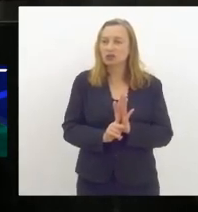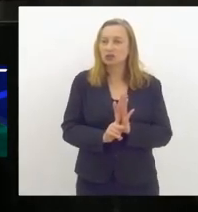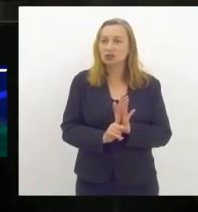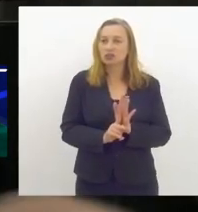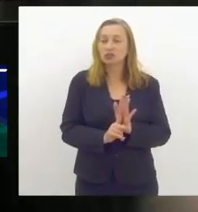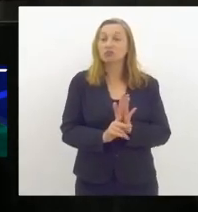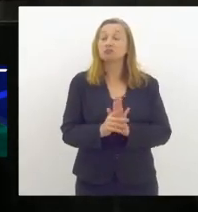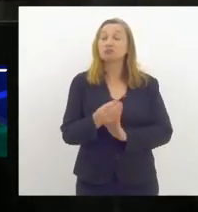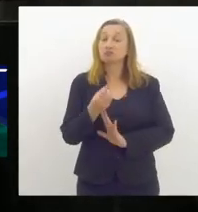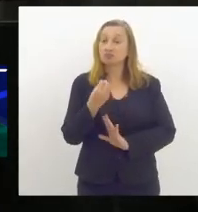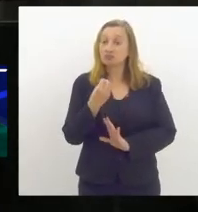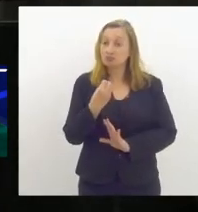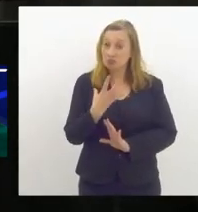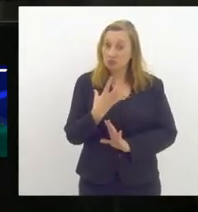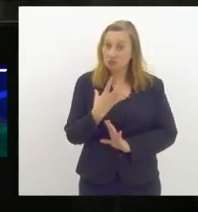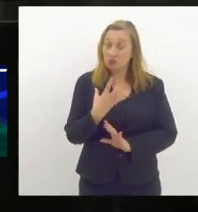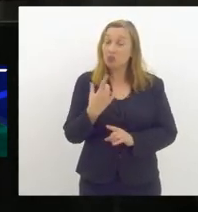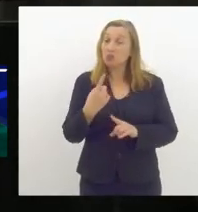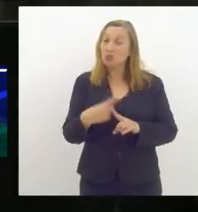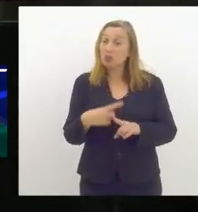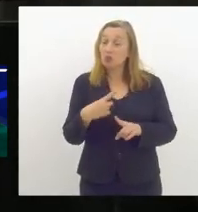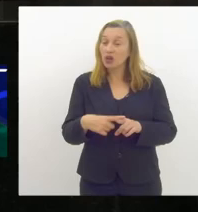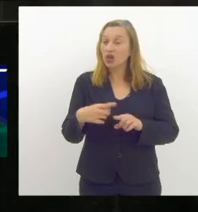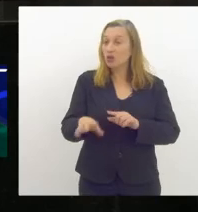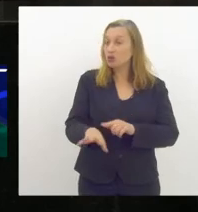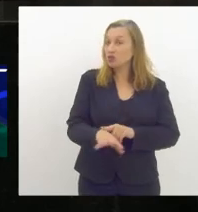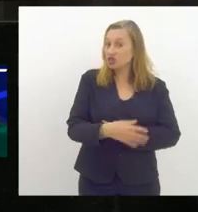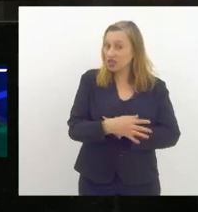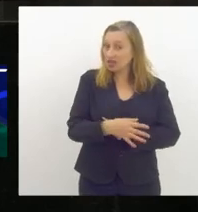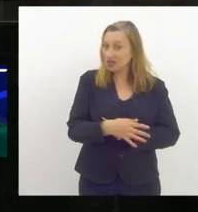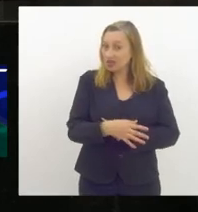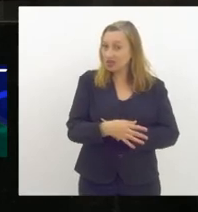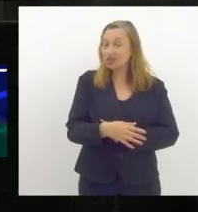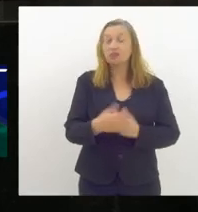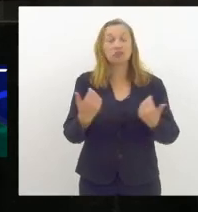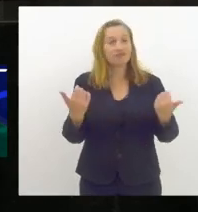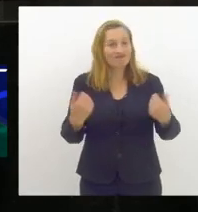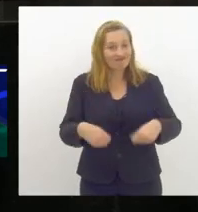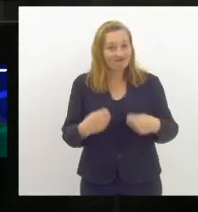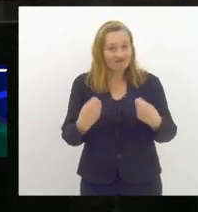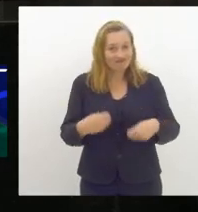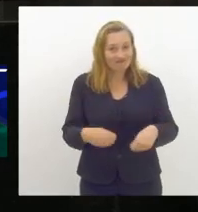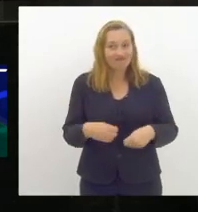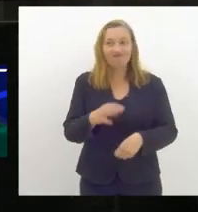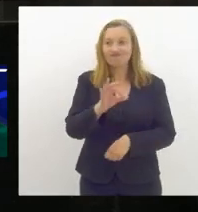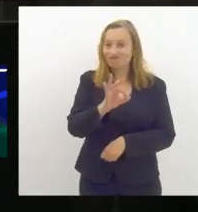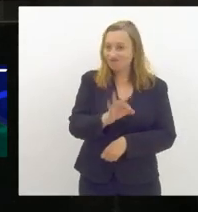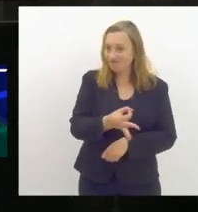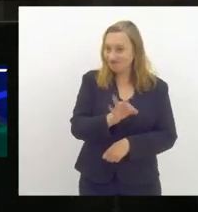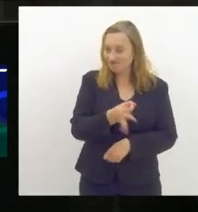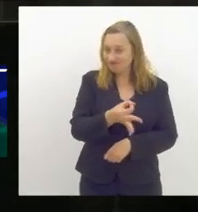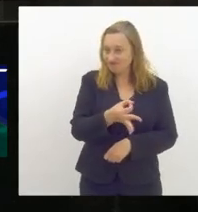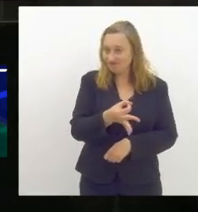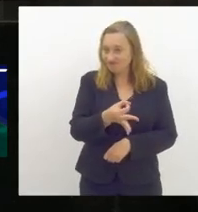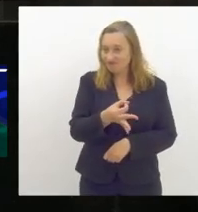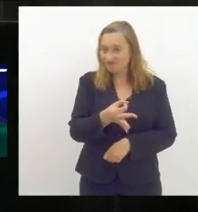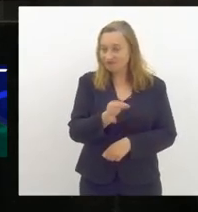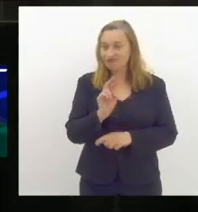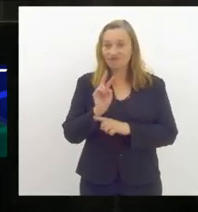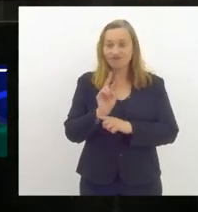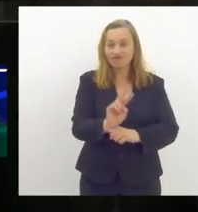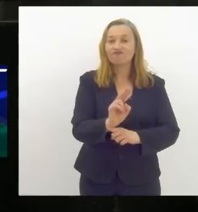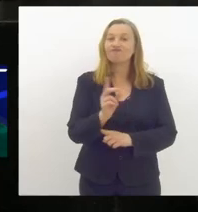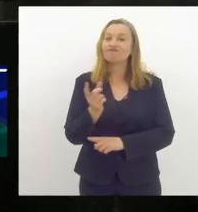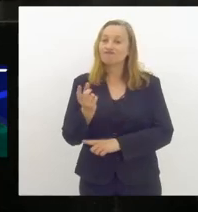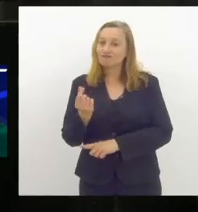oportuno porque os taxistas precisam de fato de uma linha de